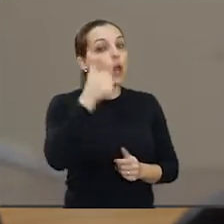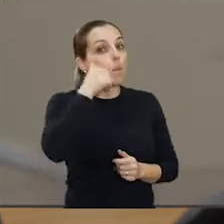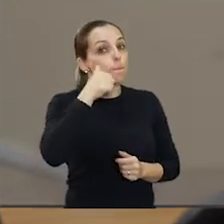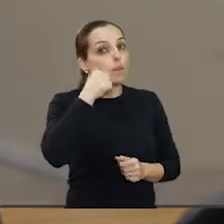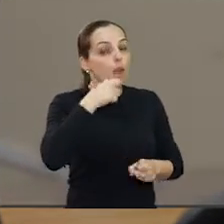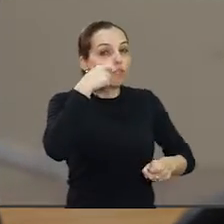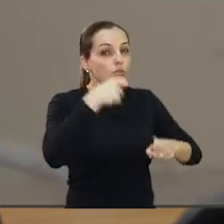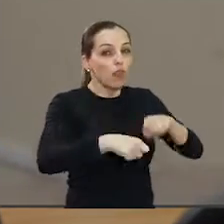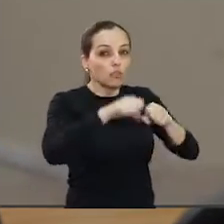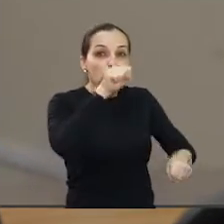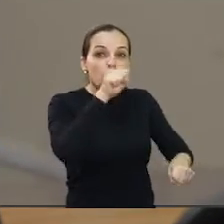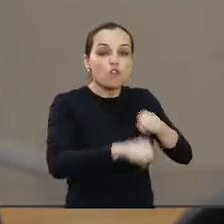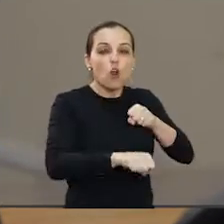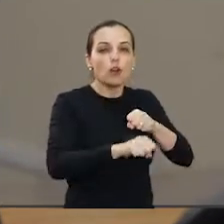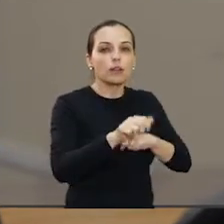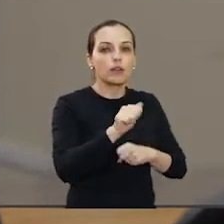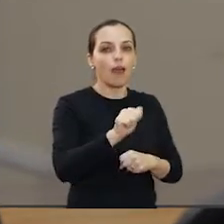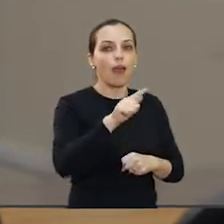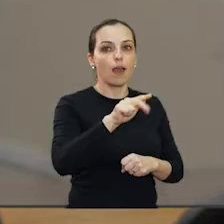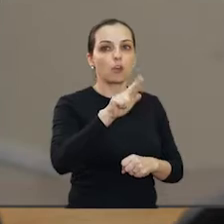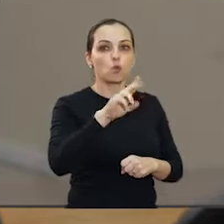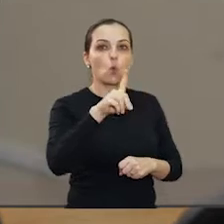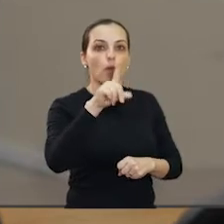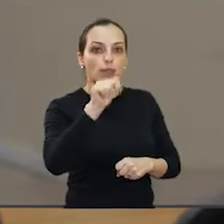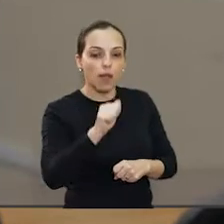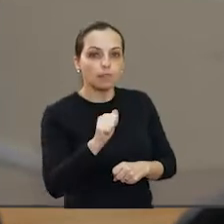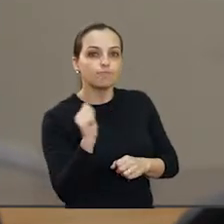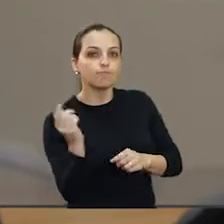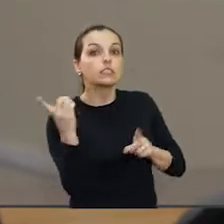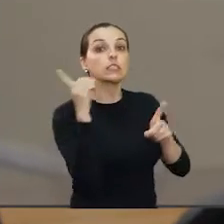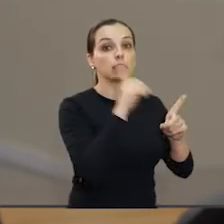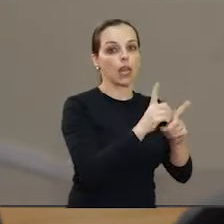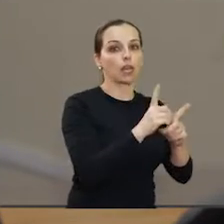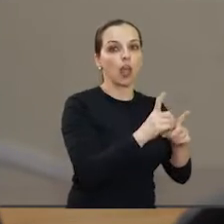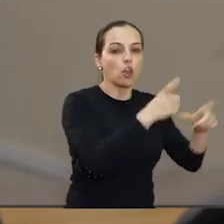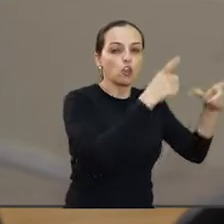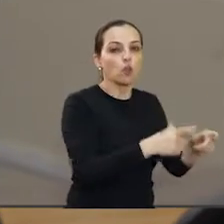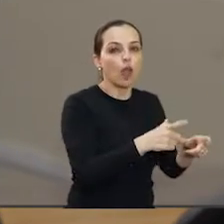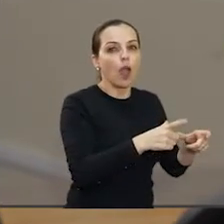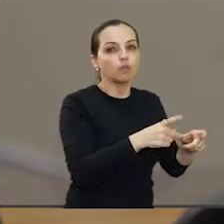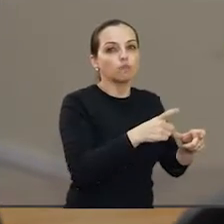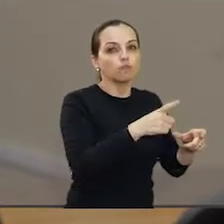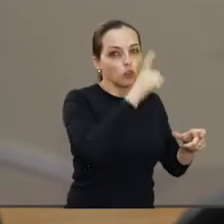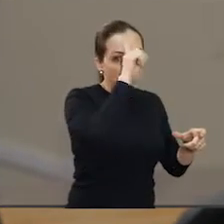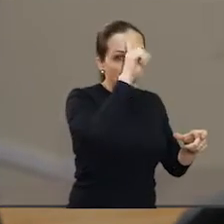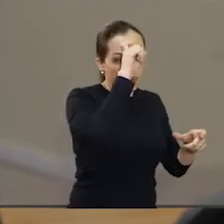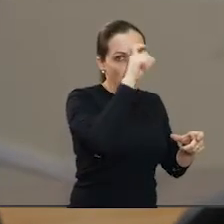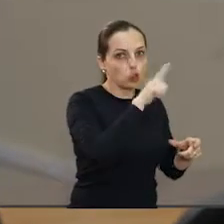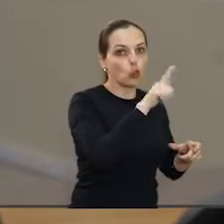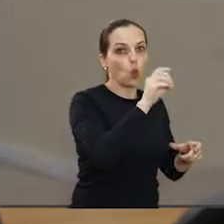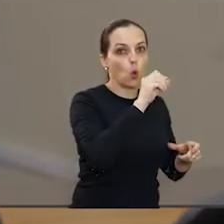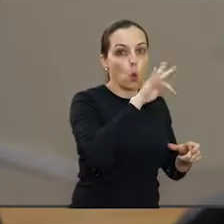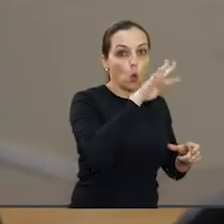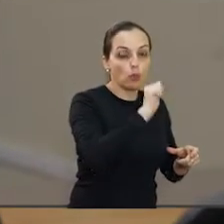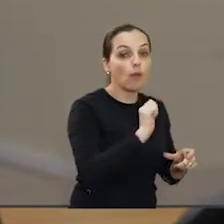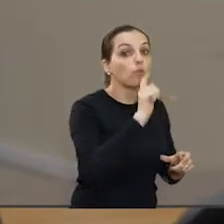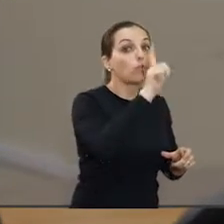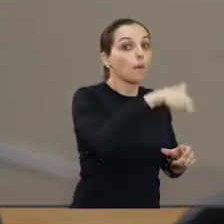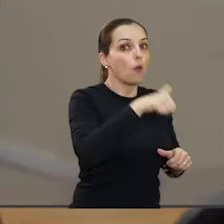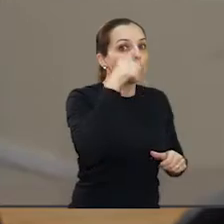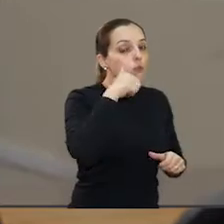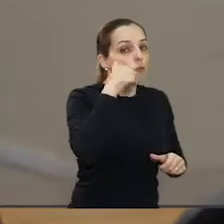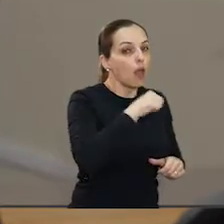aguda, ela tem a porta de entrada, que é a gota de leite, né? E a partir desse primeiro atendimento para as